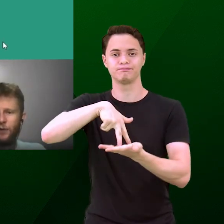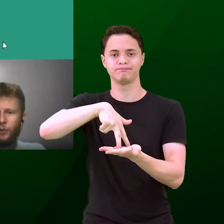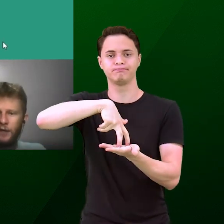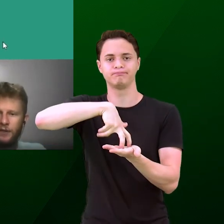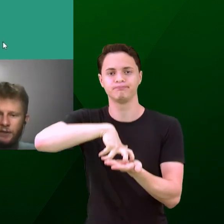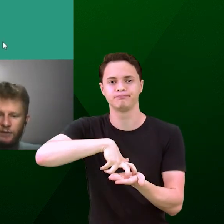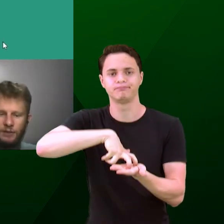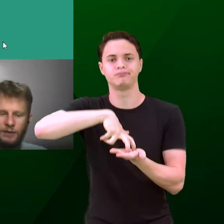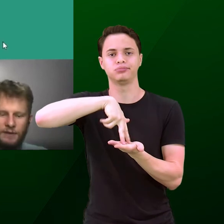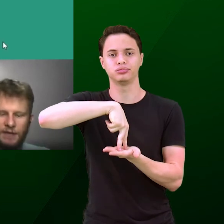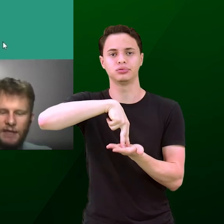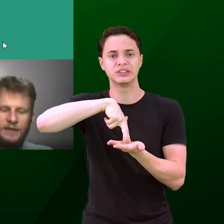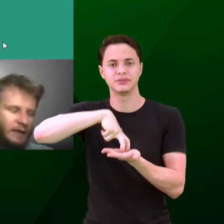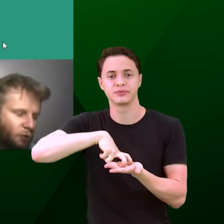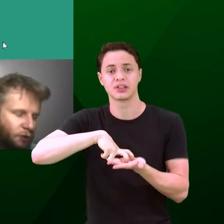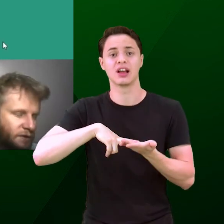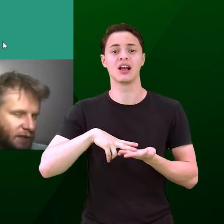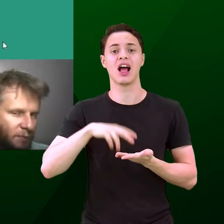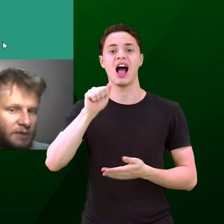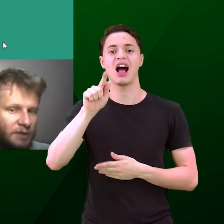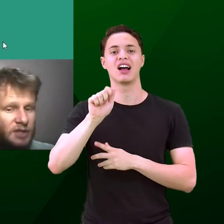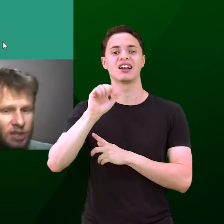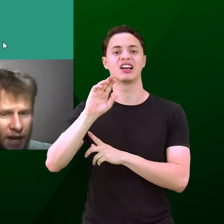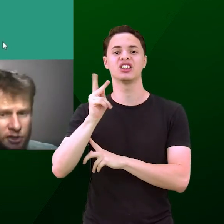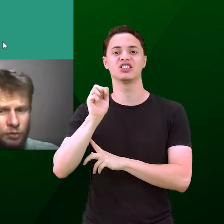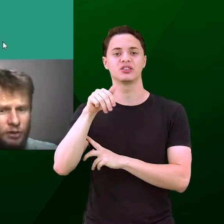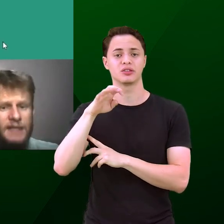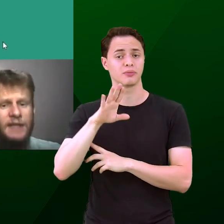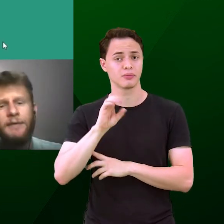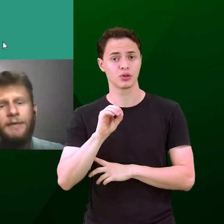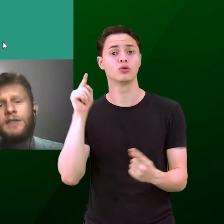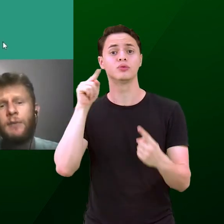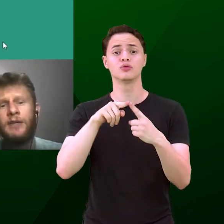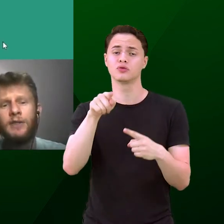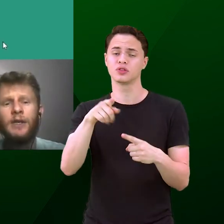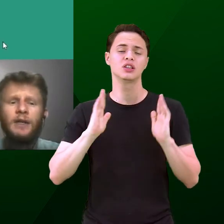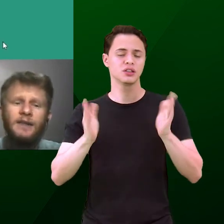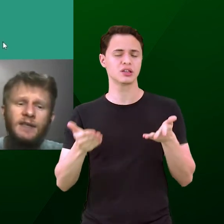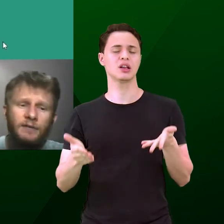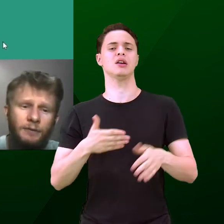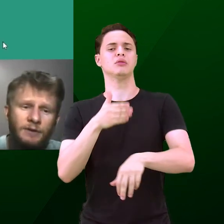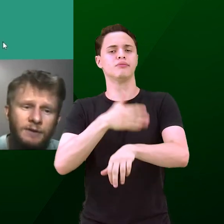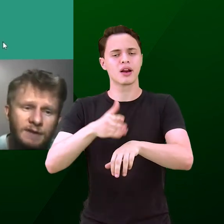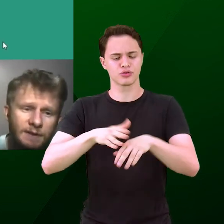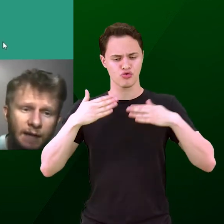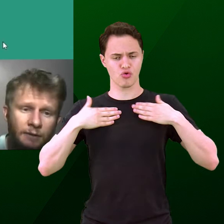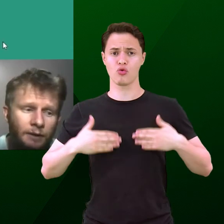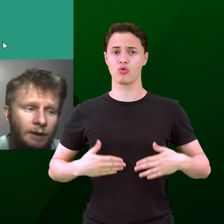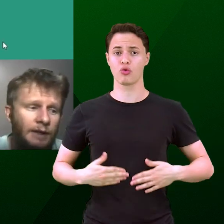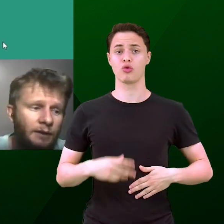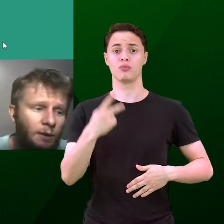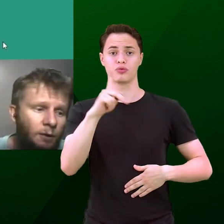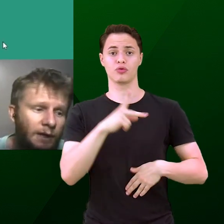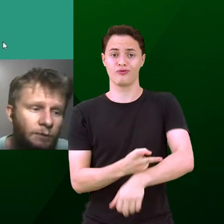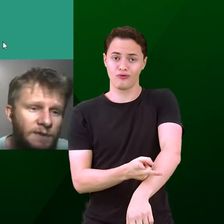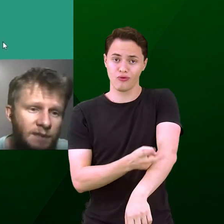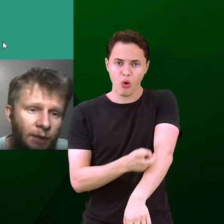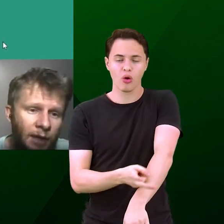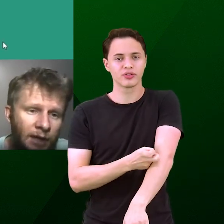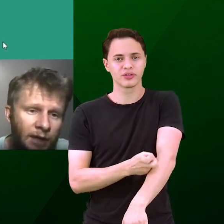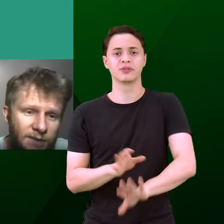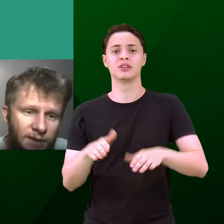corrida, tá? Até, mas tem um vizinho que corre descalço. Sim, adaptação não é comum. A gente vê corredor descalço, sim,